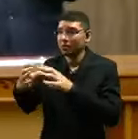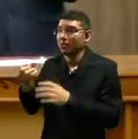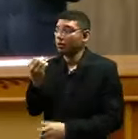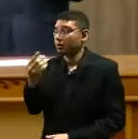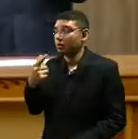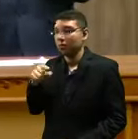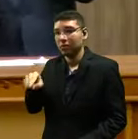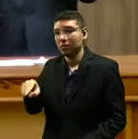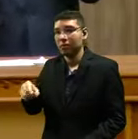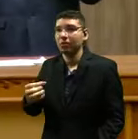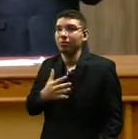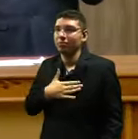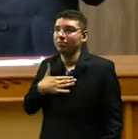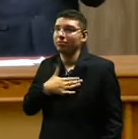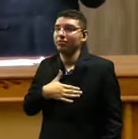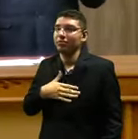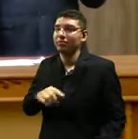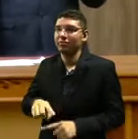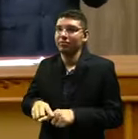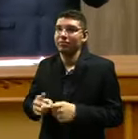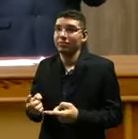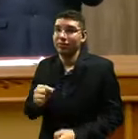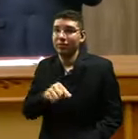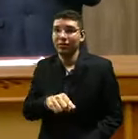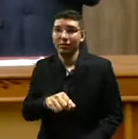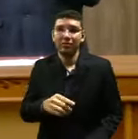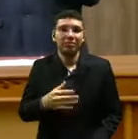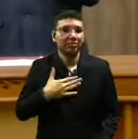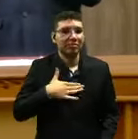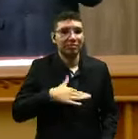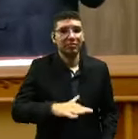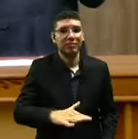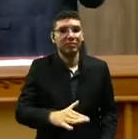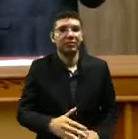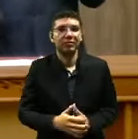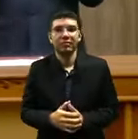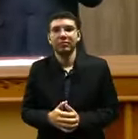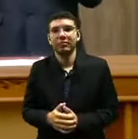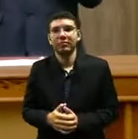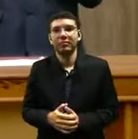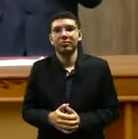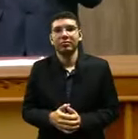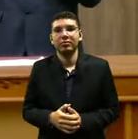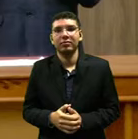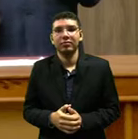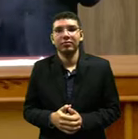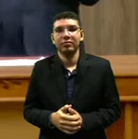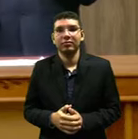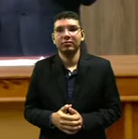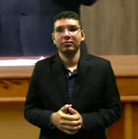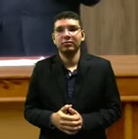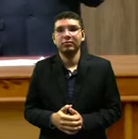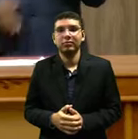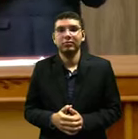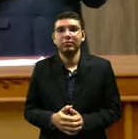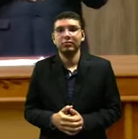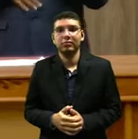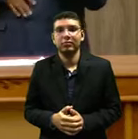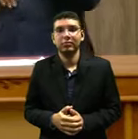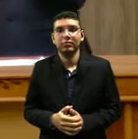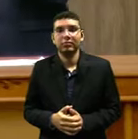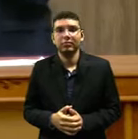gosto nem bote minha inscrição aí irmã é euvin velho eu não